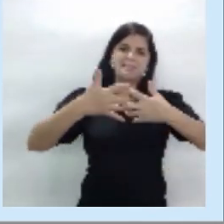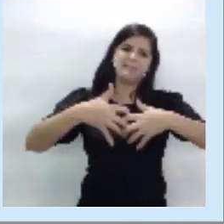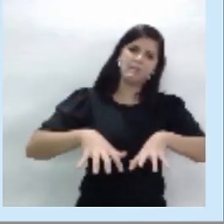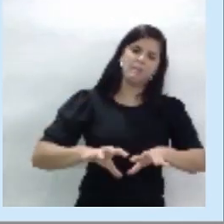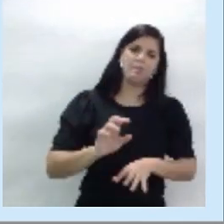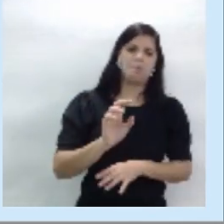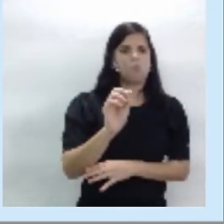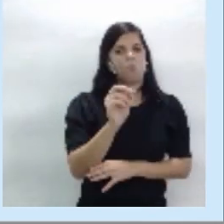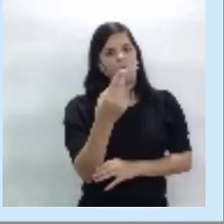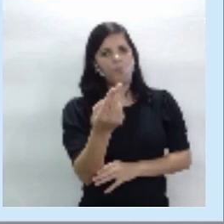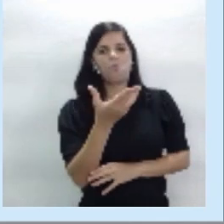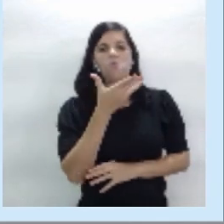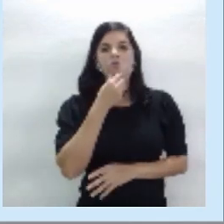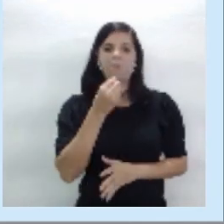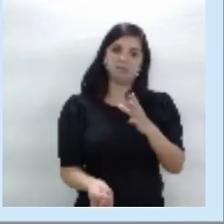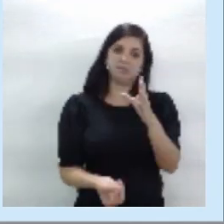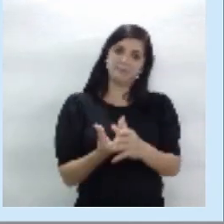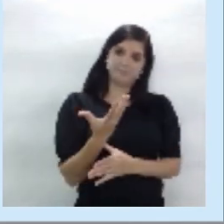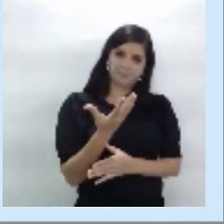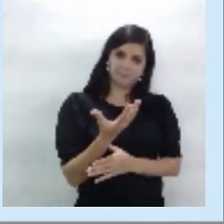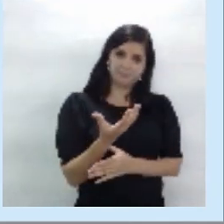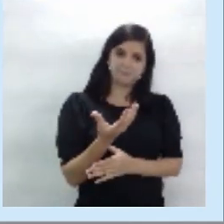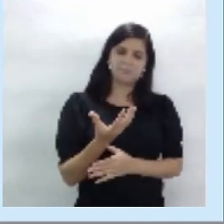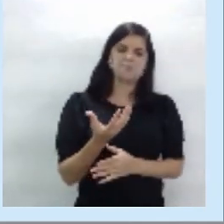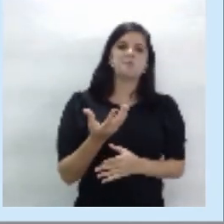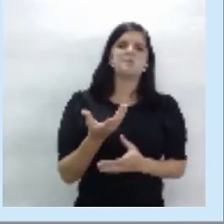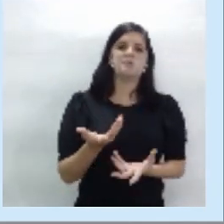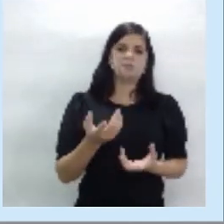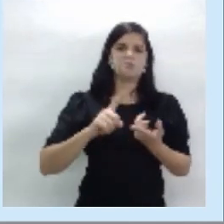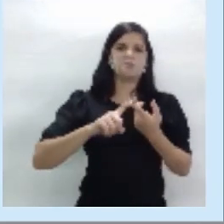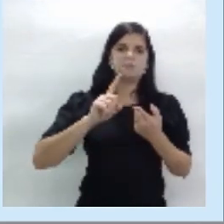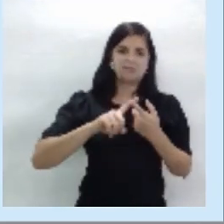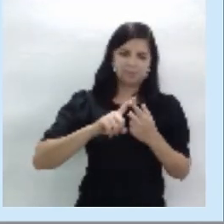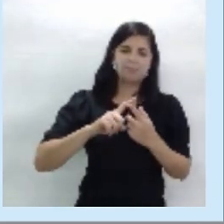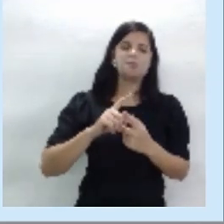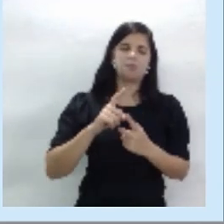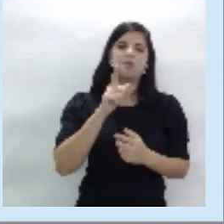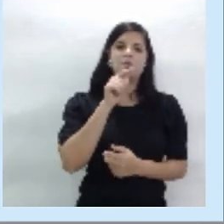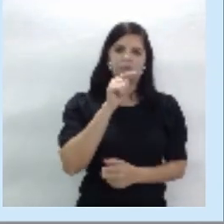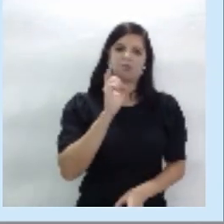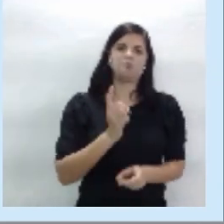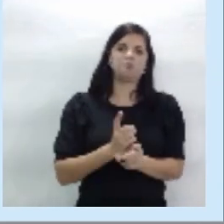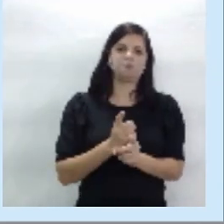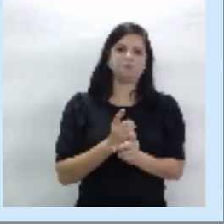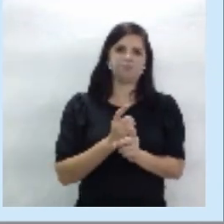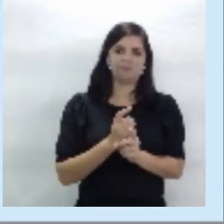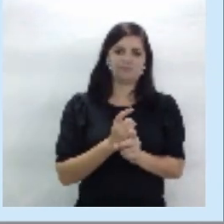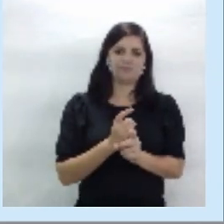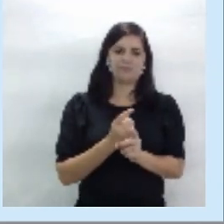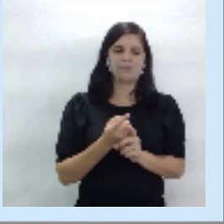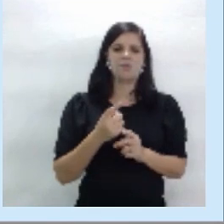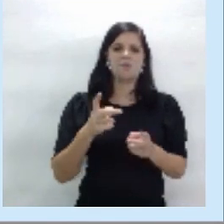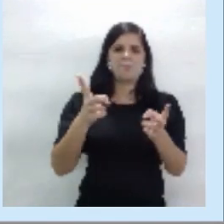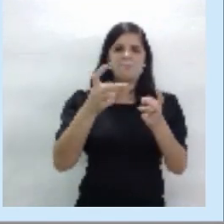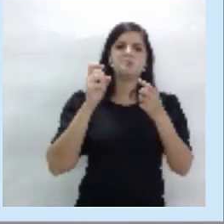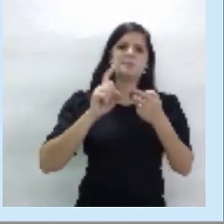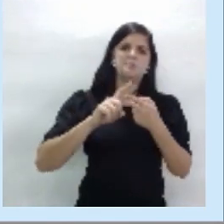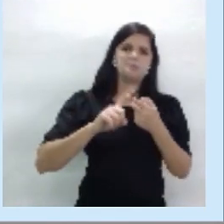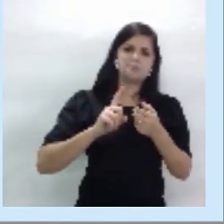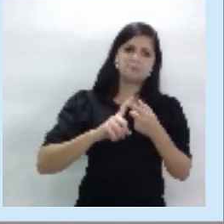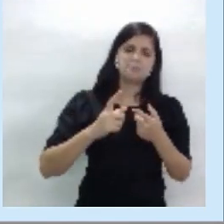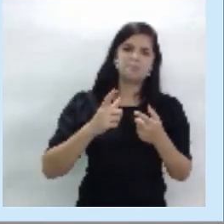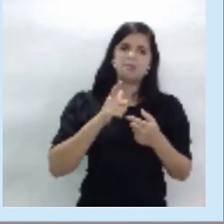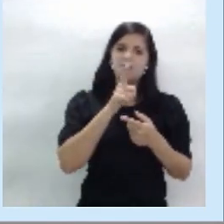como artificial, mas é considerado também um recurso hídrico, ok? Sexto ano. E a gente vai ver também o acúmulo de água